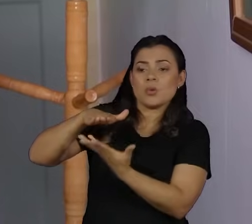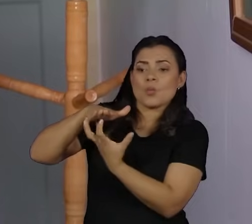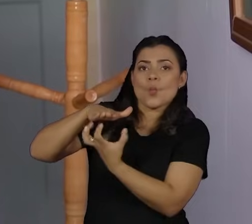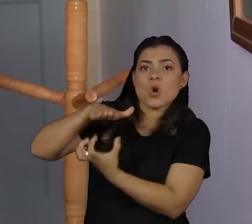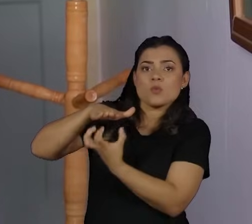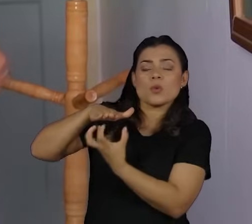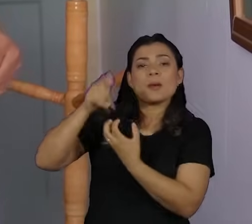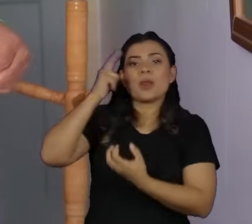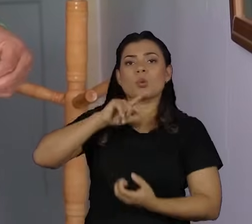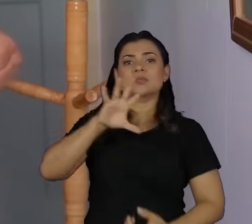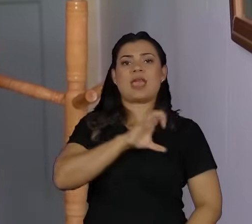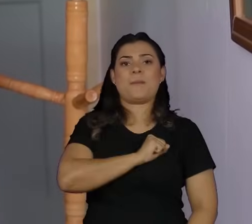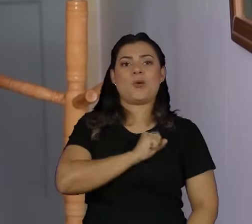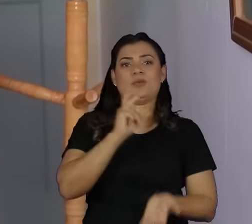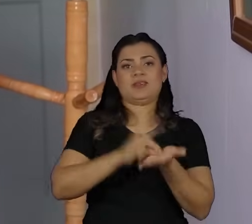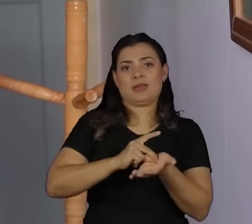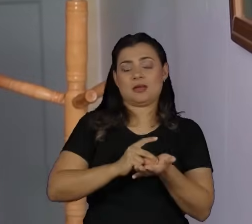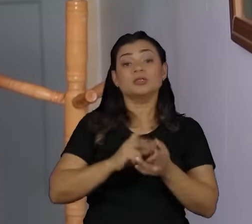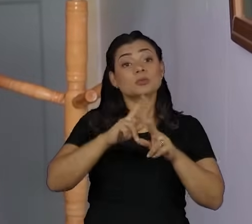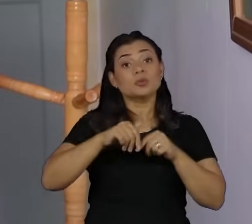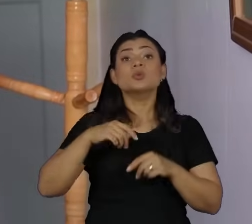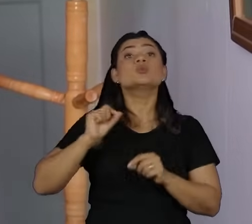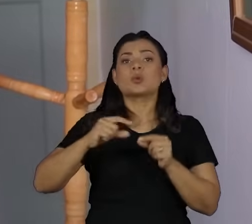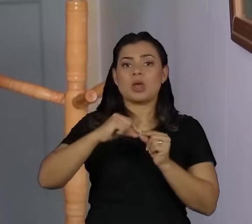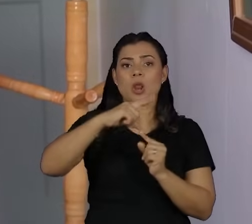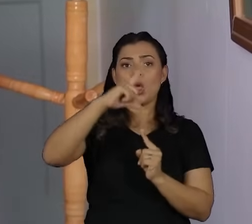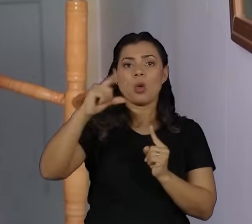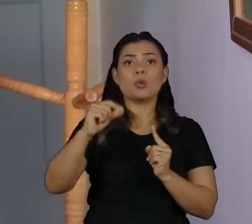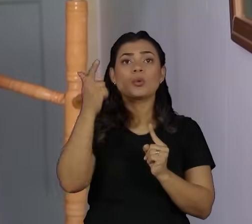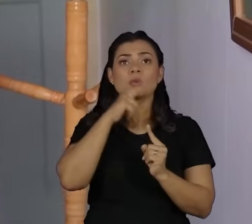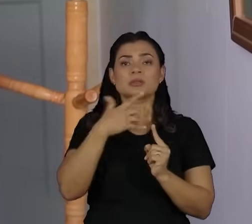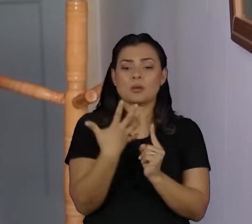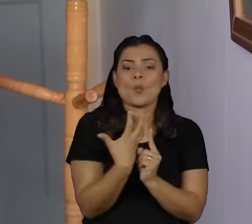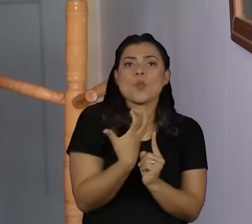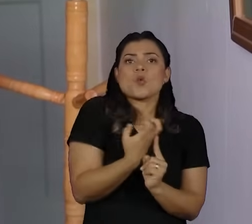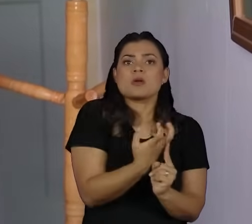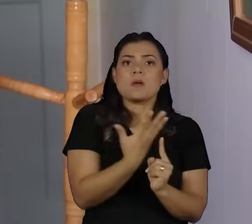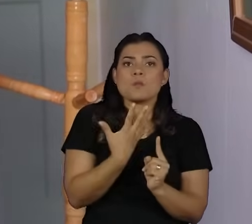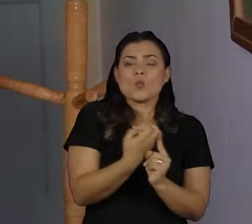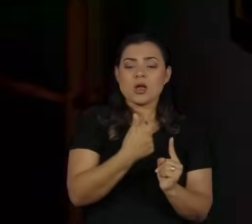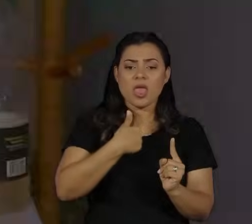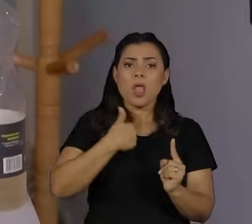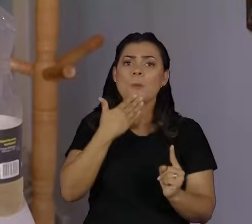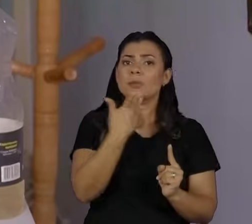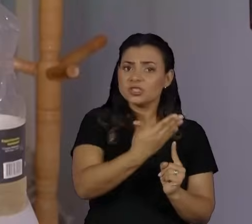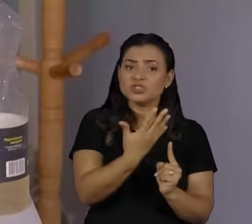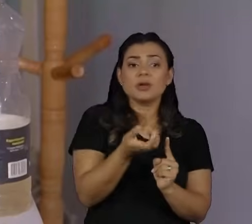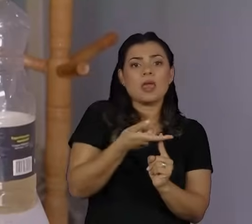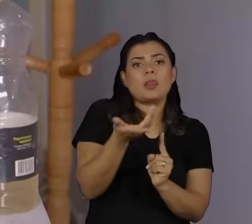aparecer. Porque o louro tem o poder de puxar tudo que você pedir.